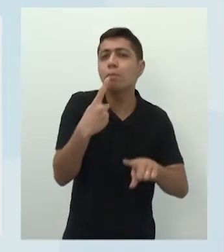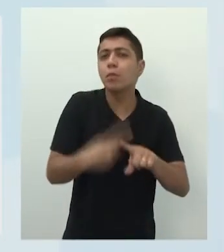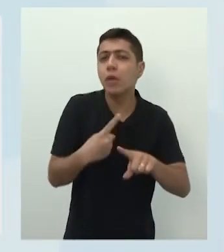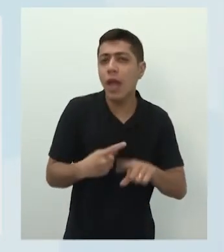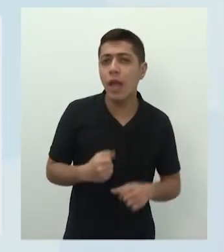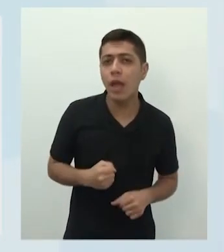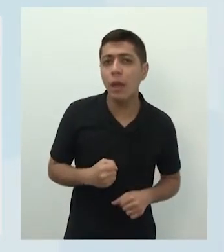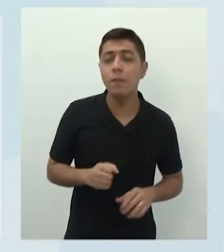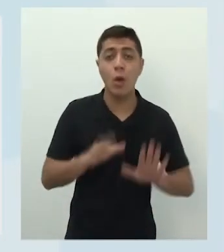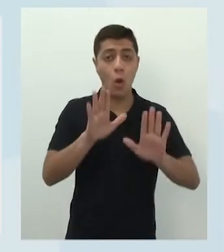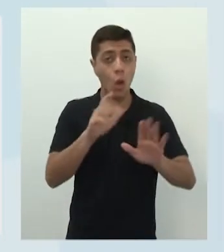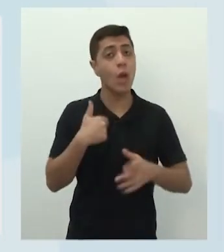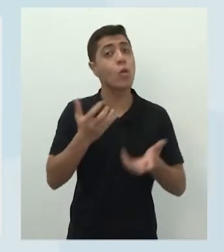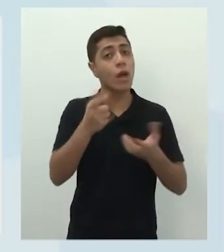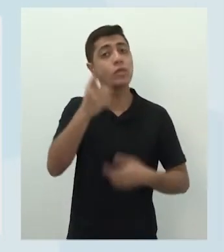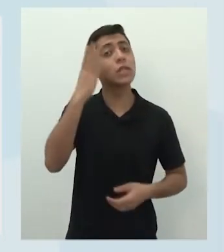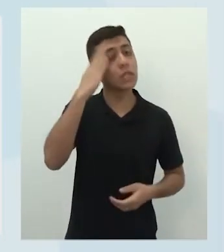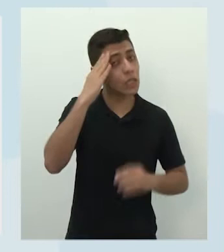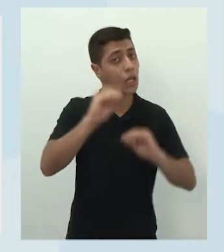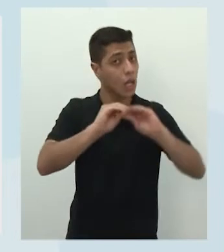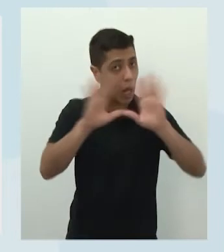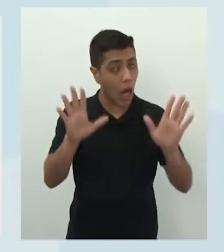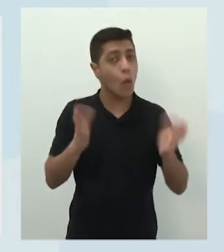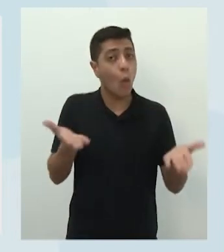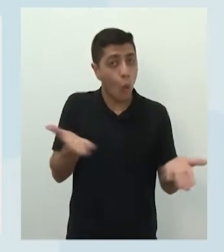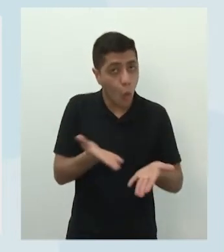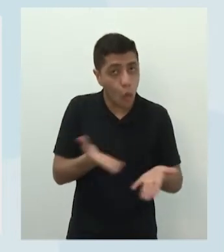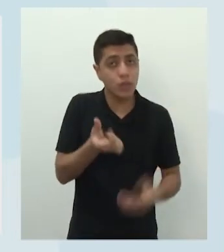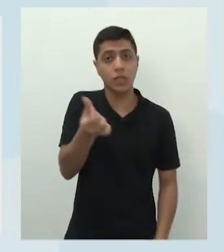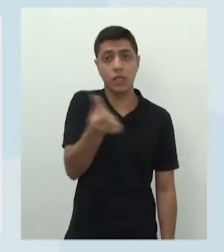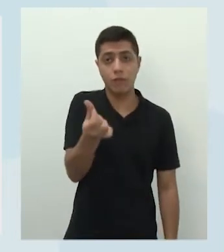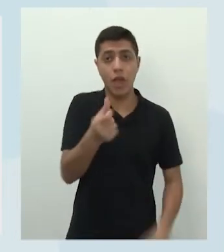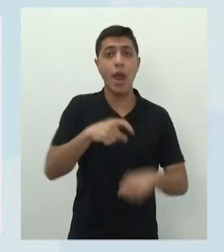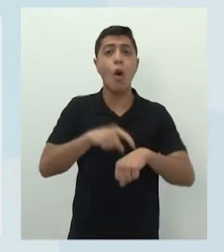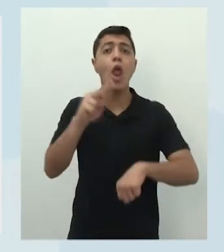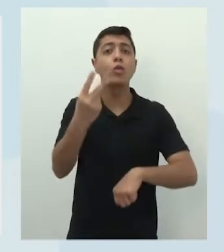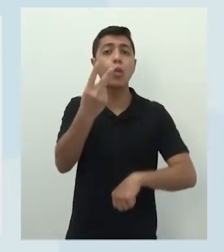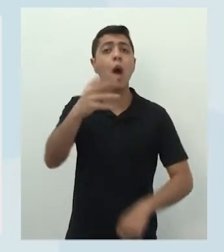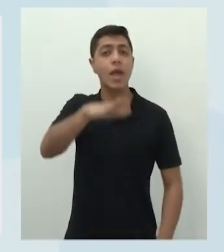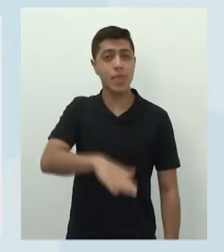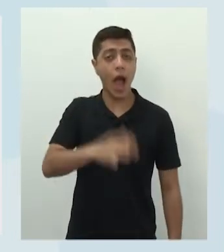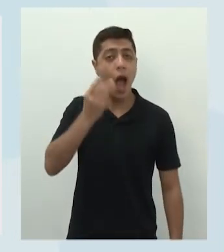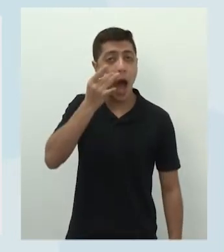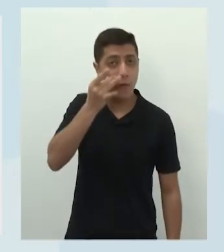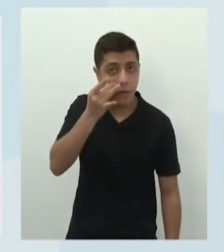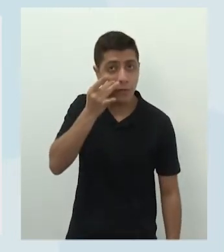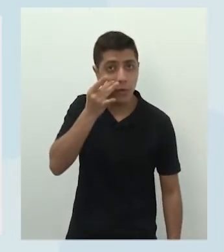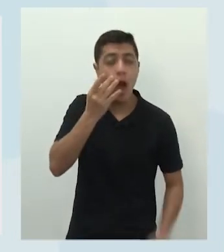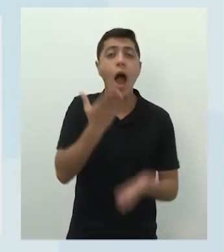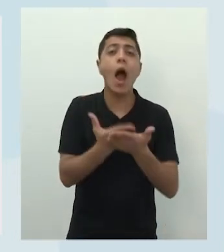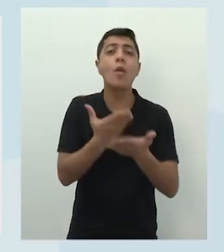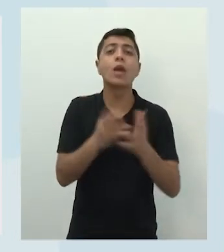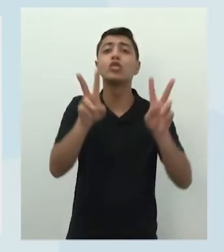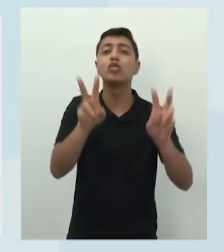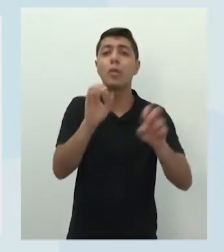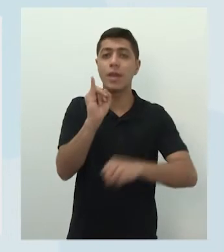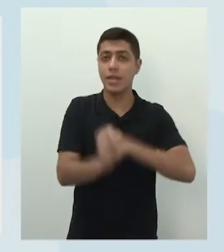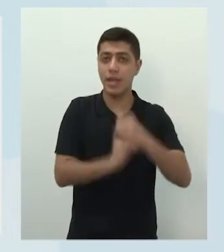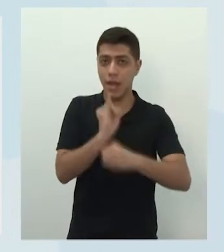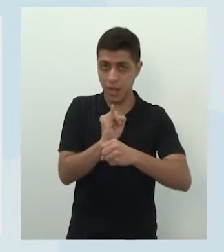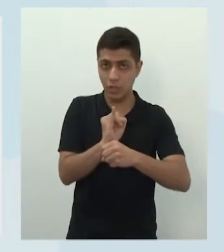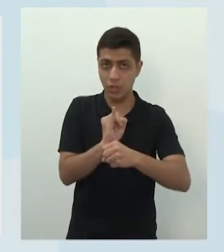hoje, sexta-feira, 2h da tarde, ao vivo, para ouvir uma aula sobre internet e acha que o Dr. Benito, médico